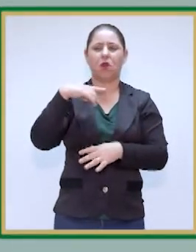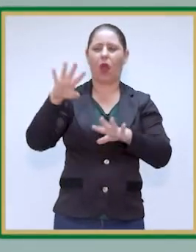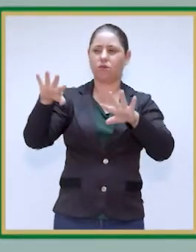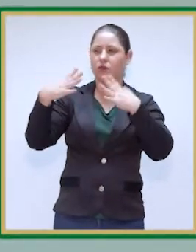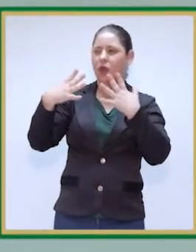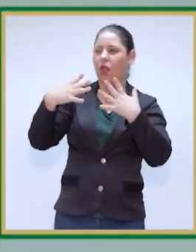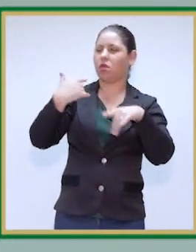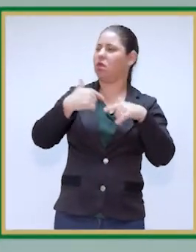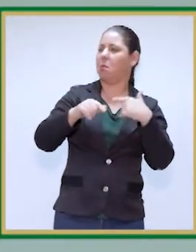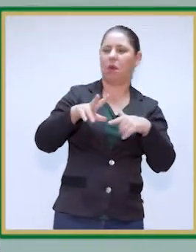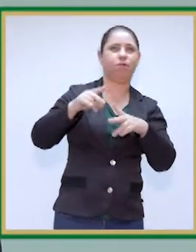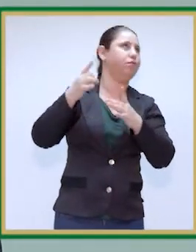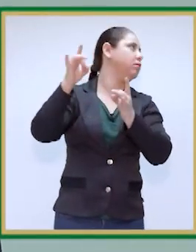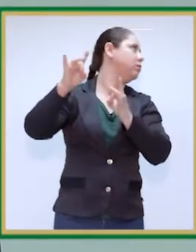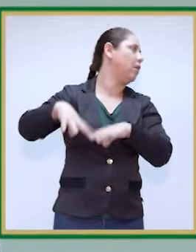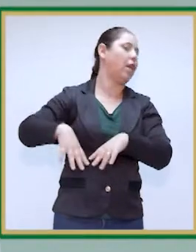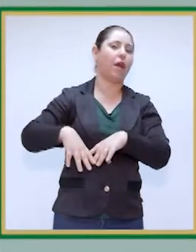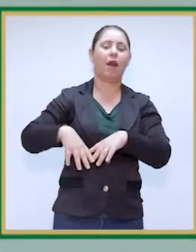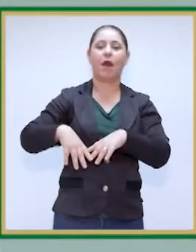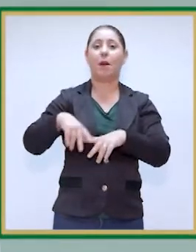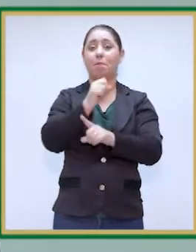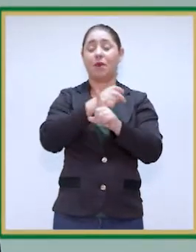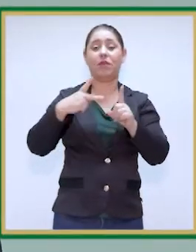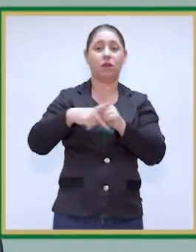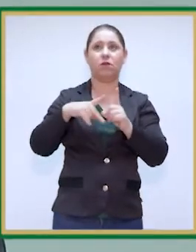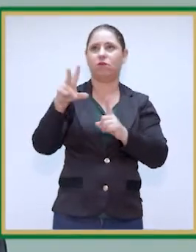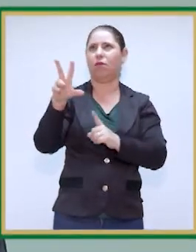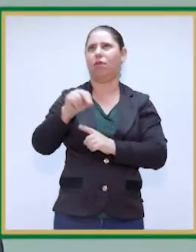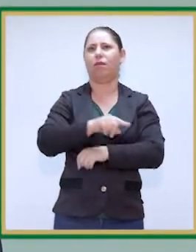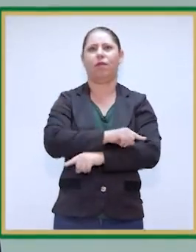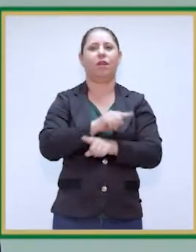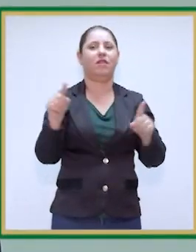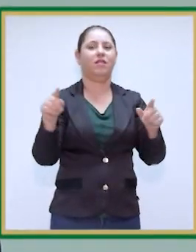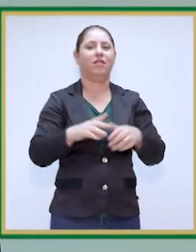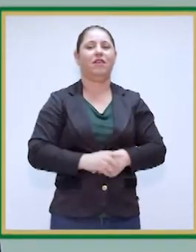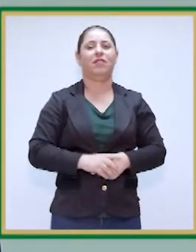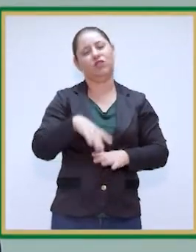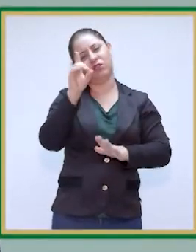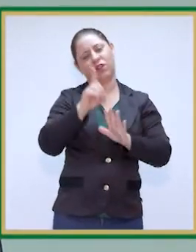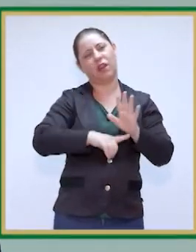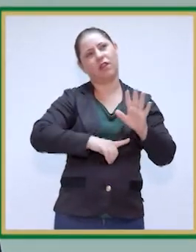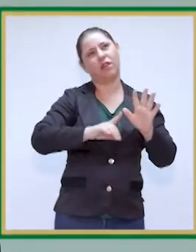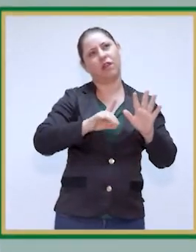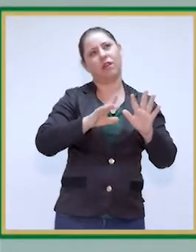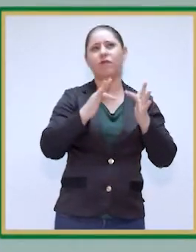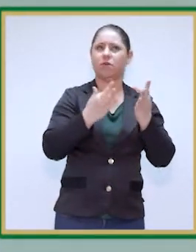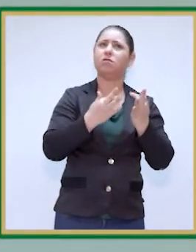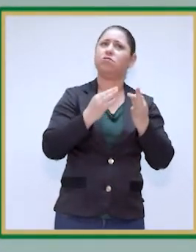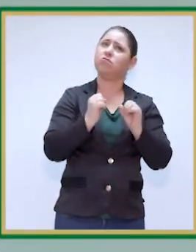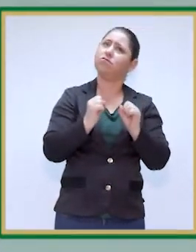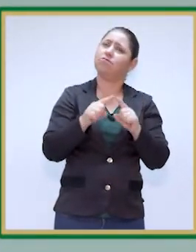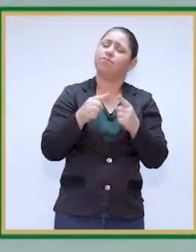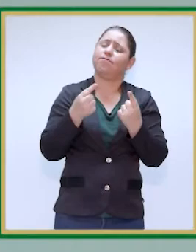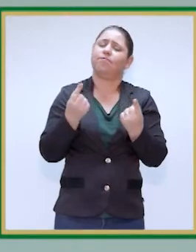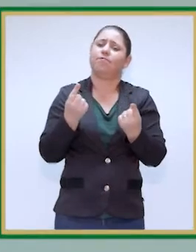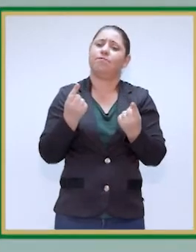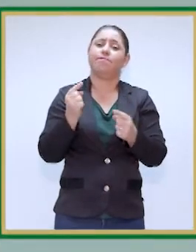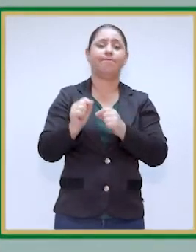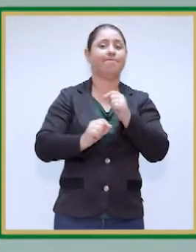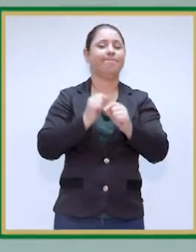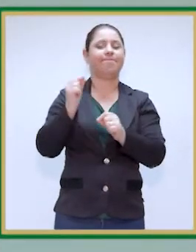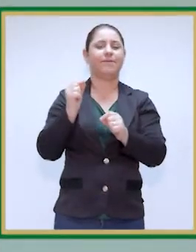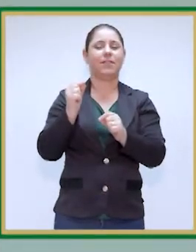direito não me chamam muita atenção, direito do trabalho nem pensar, direito previdenciário muito menos, direito da família até que pode ser,